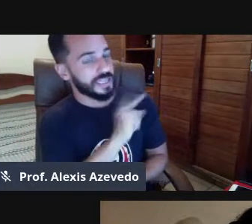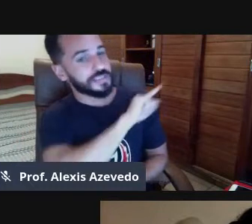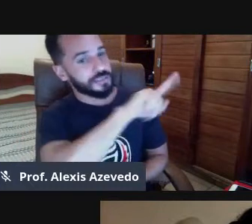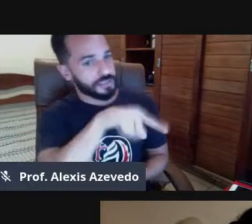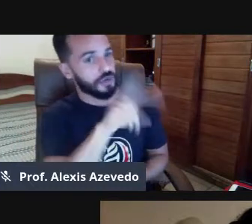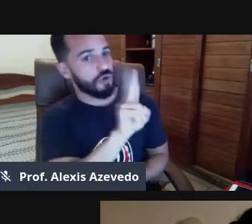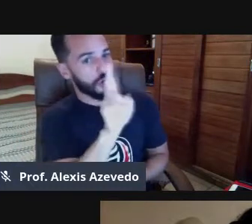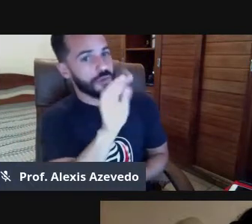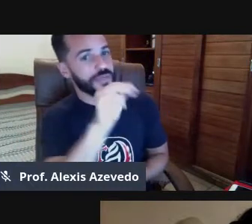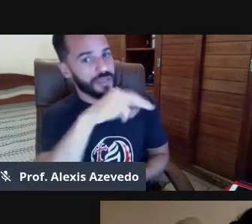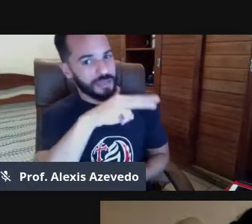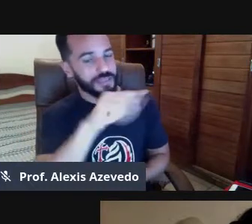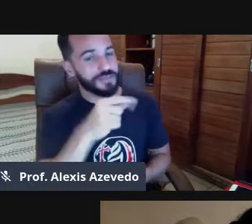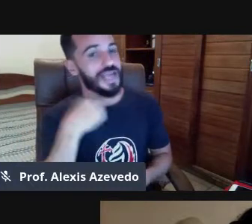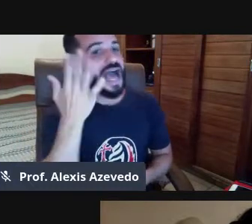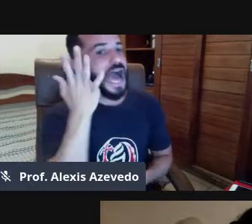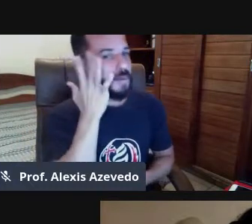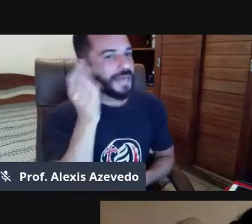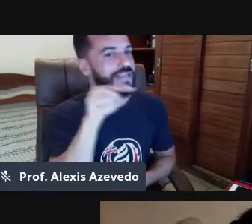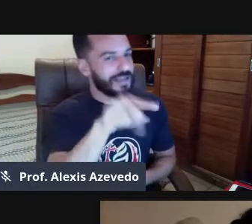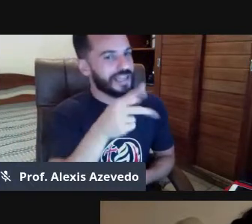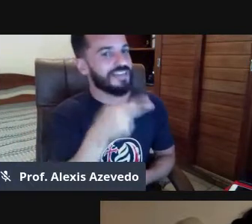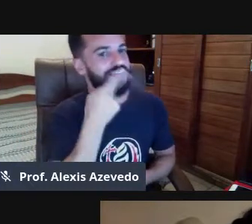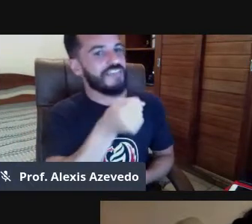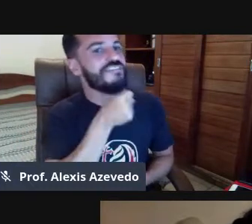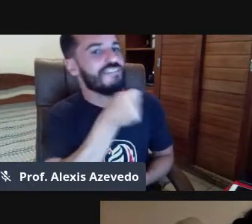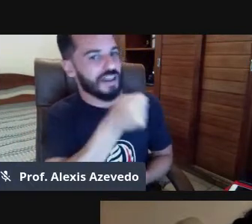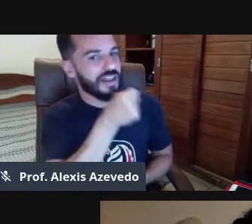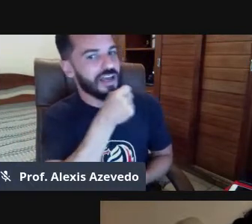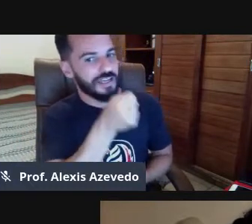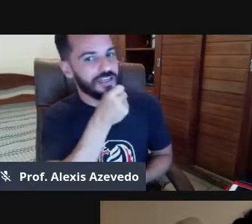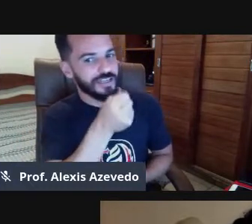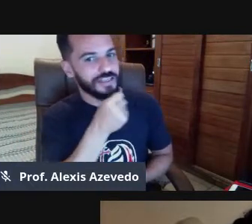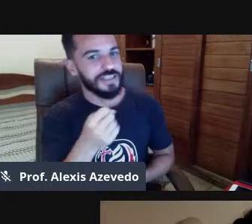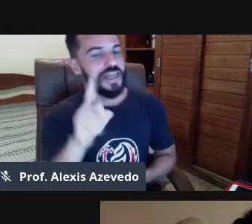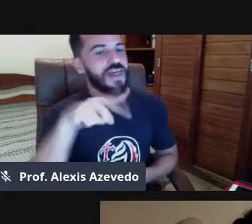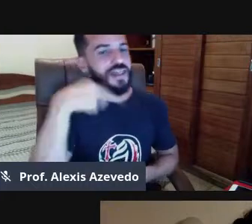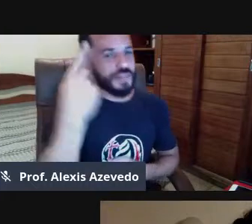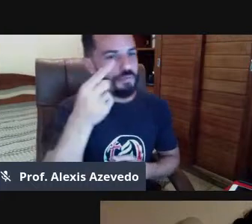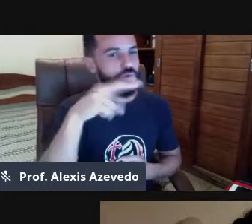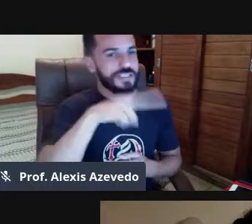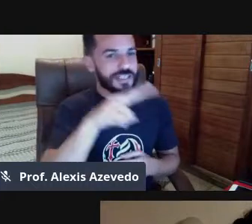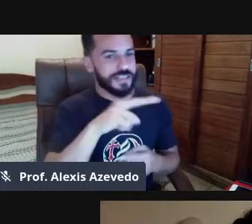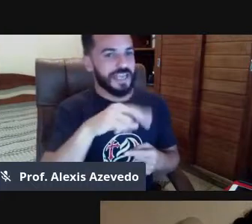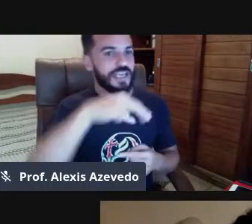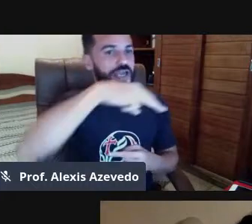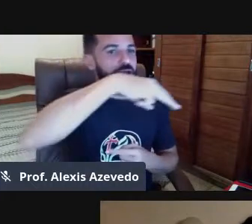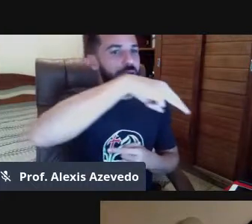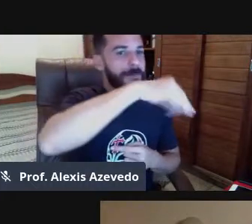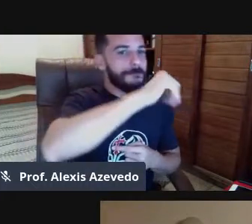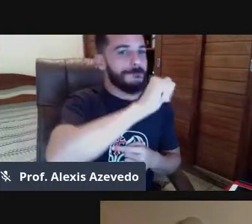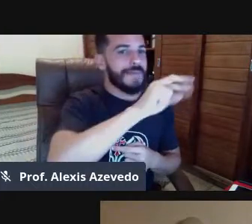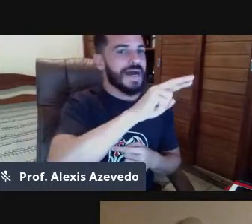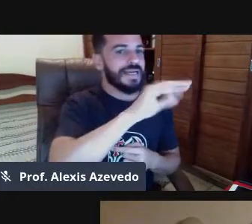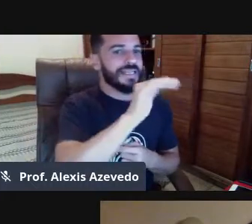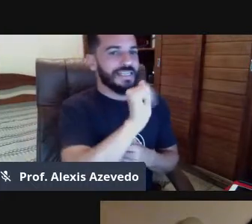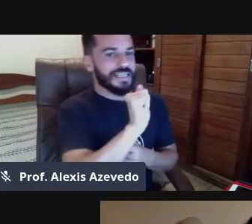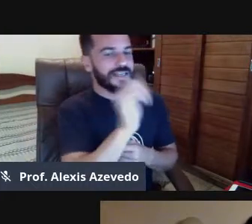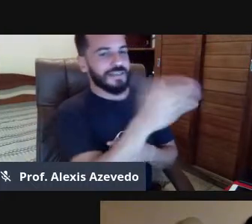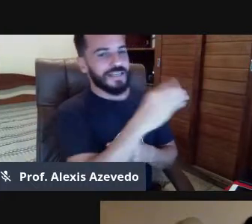Então, amanhã ela vai dar o depoimento dela. Depois nós temos a Maria Eugênia Repolês, onde ela